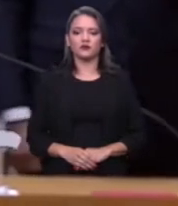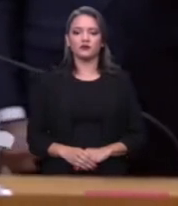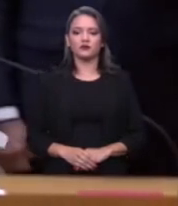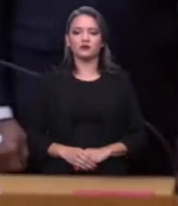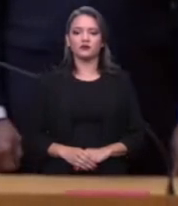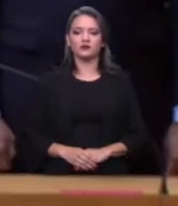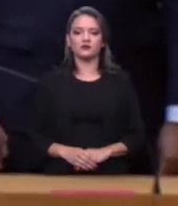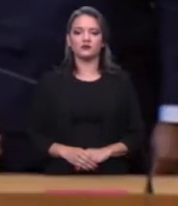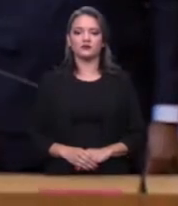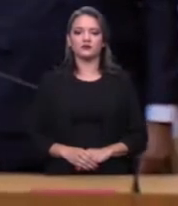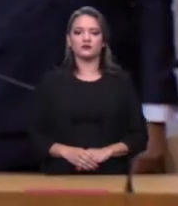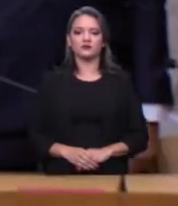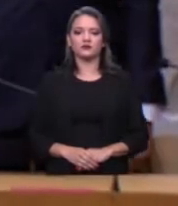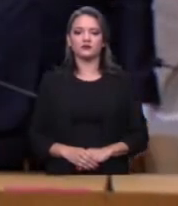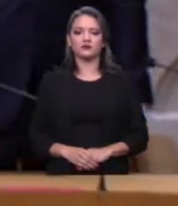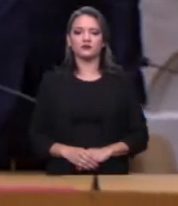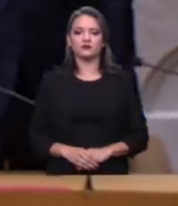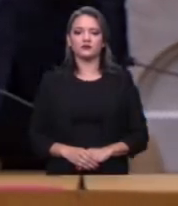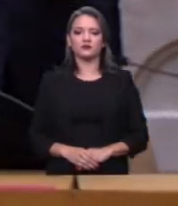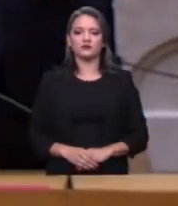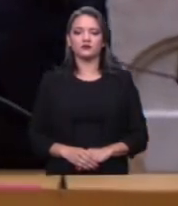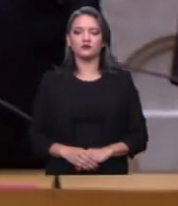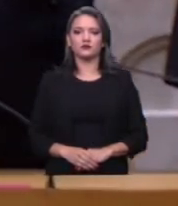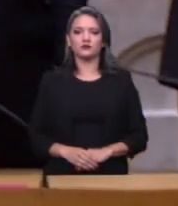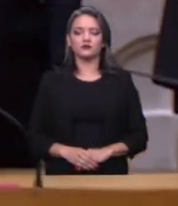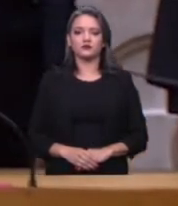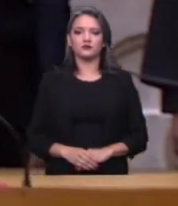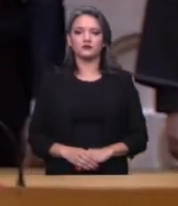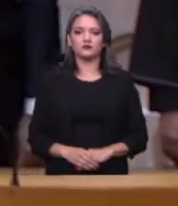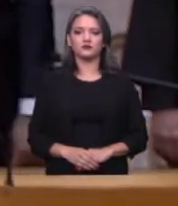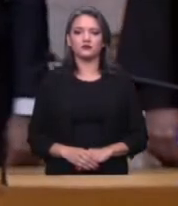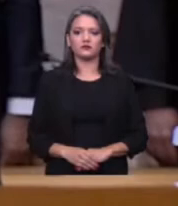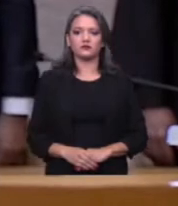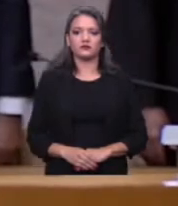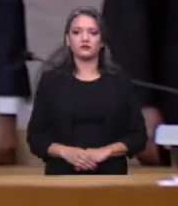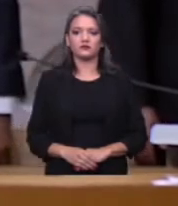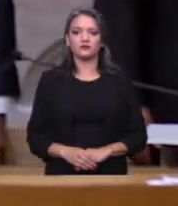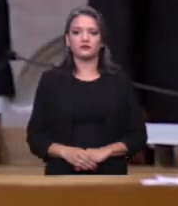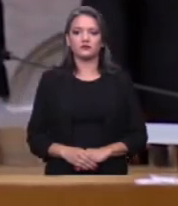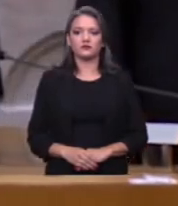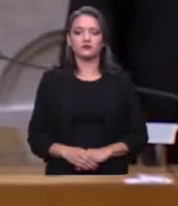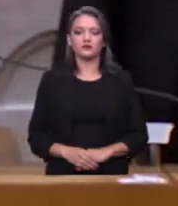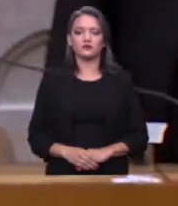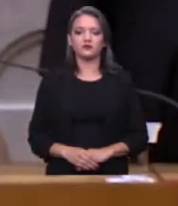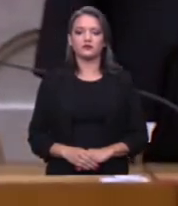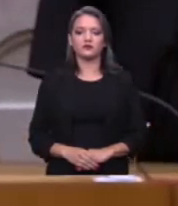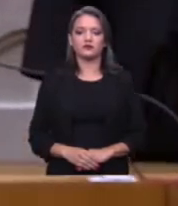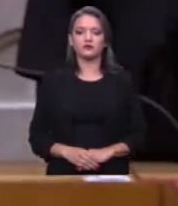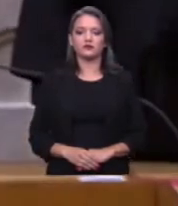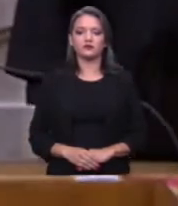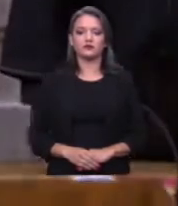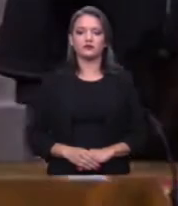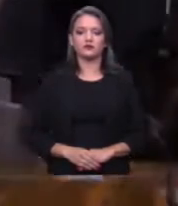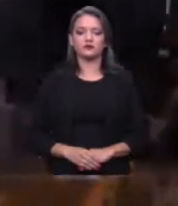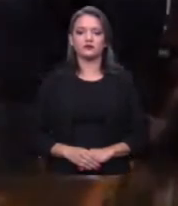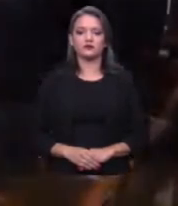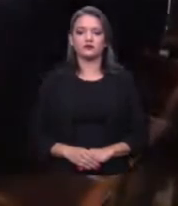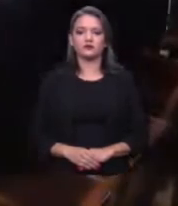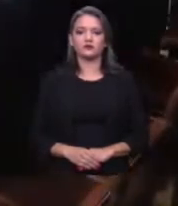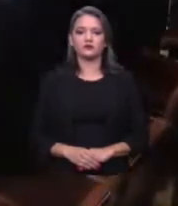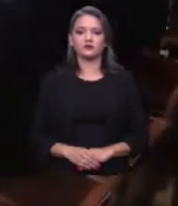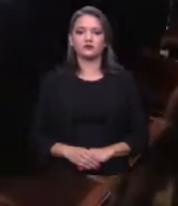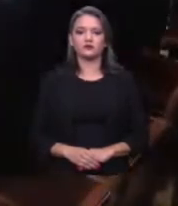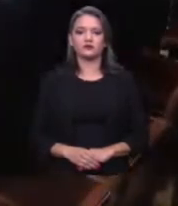Rosa Vip é presidente Lula e Presidente Arthur Lira e tem ali também o representante